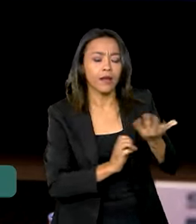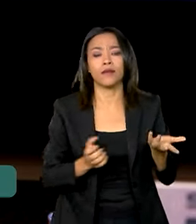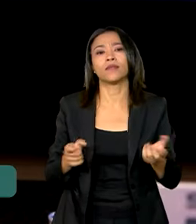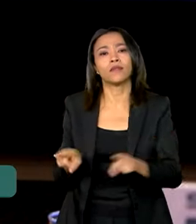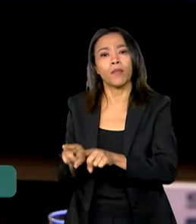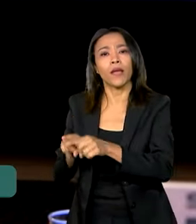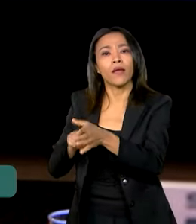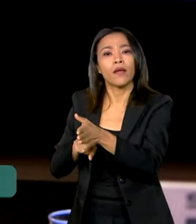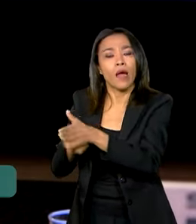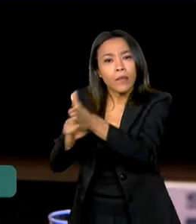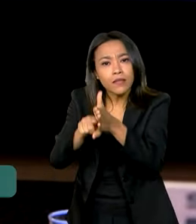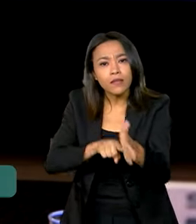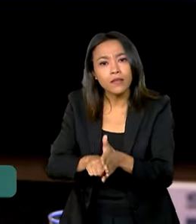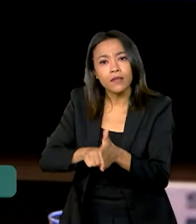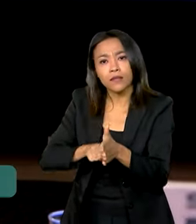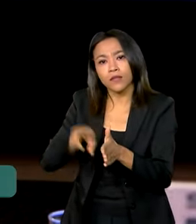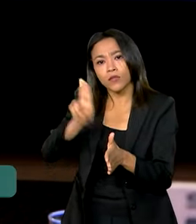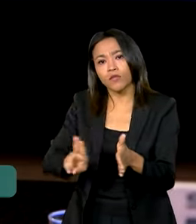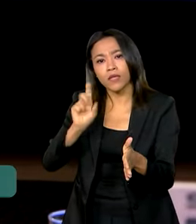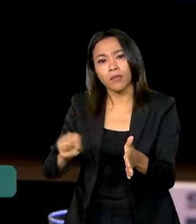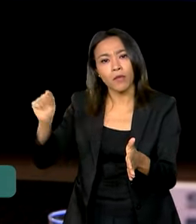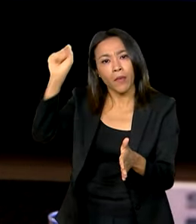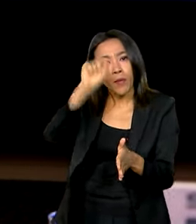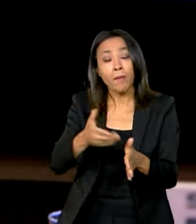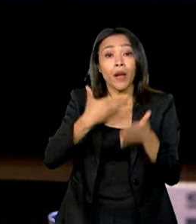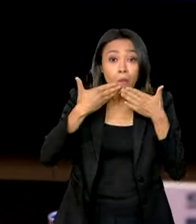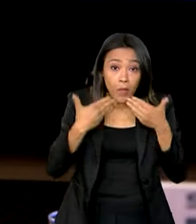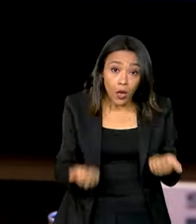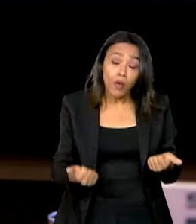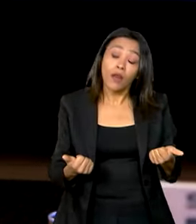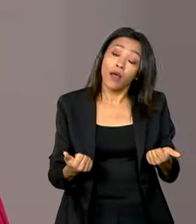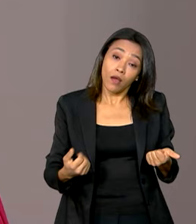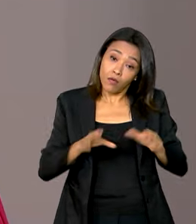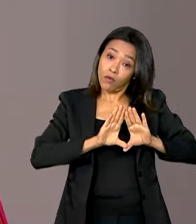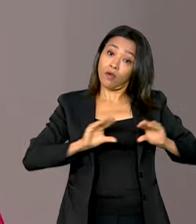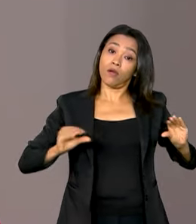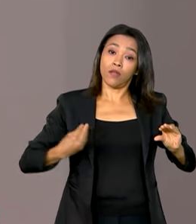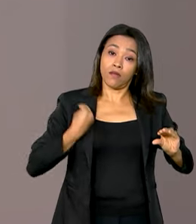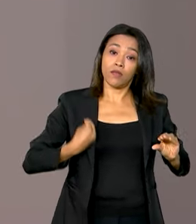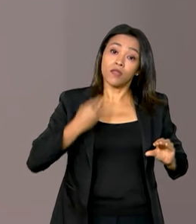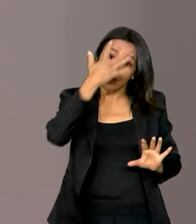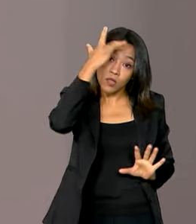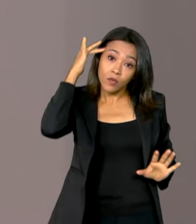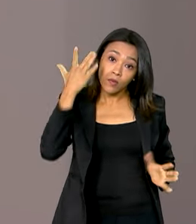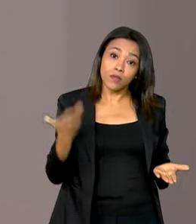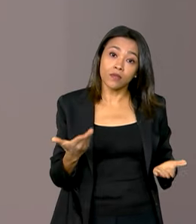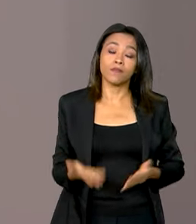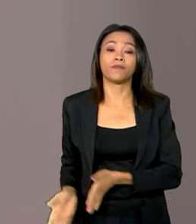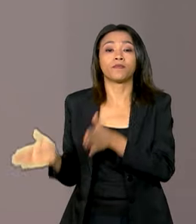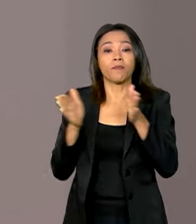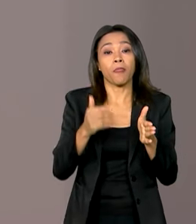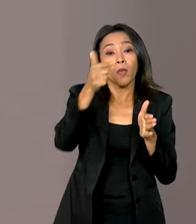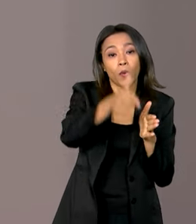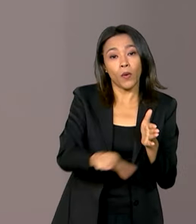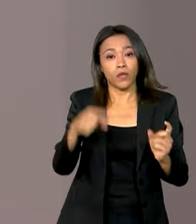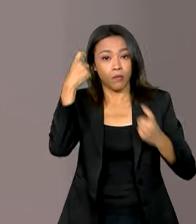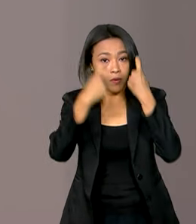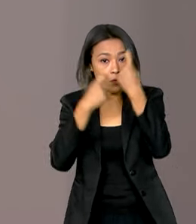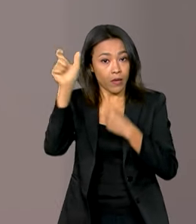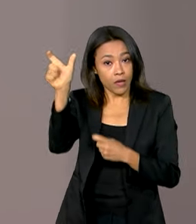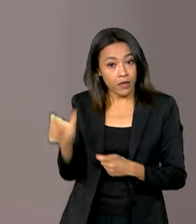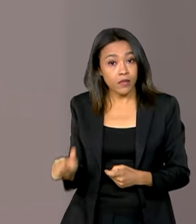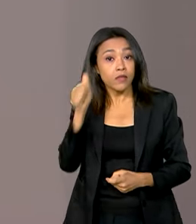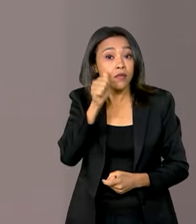país pra gente melhorar a condição concreta de vida das pessoas outra preocupação da ministra foi com as